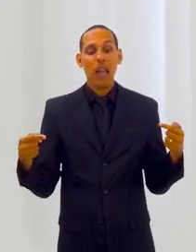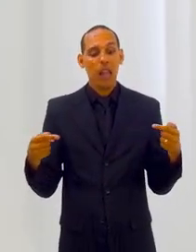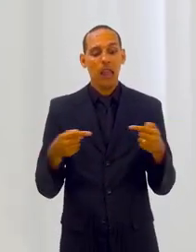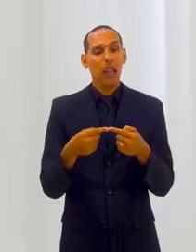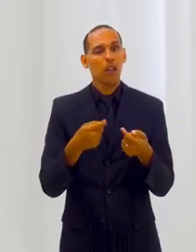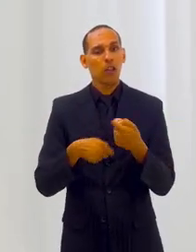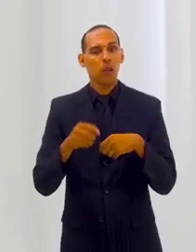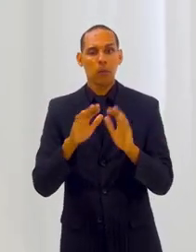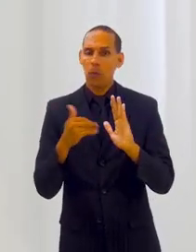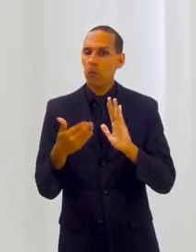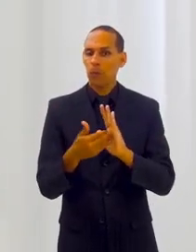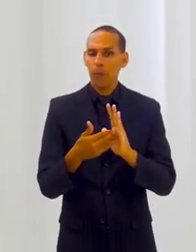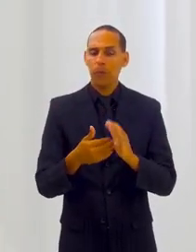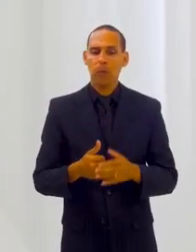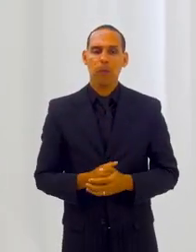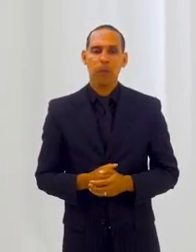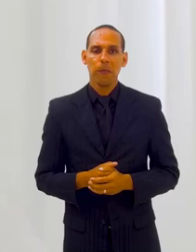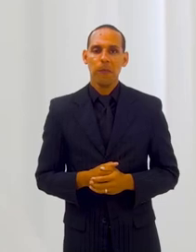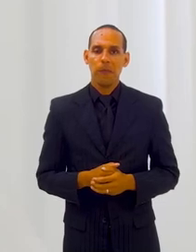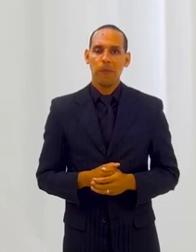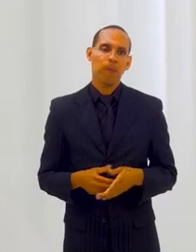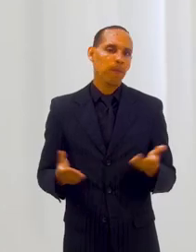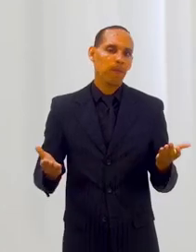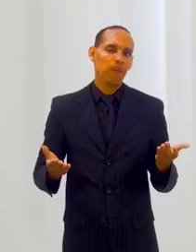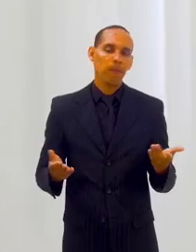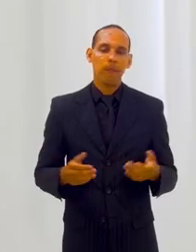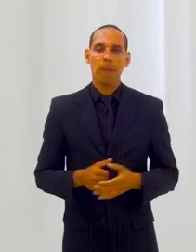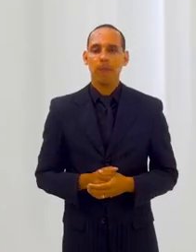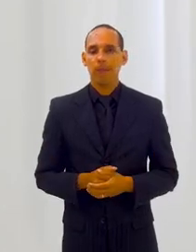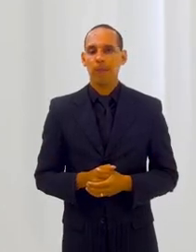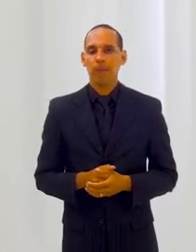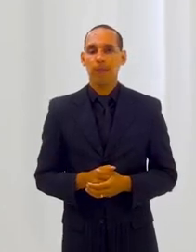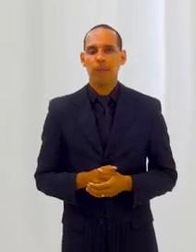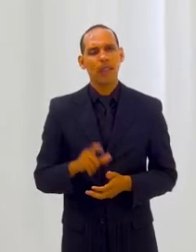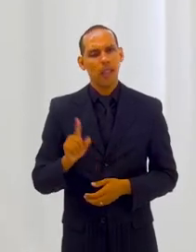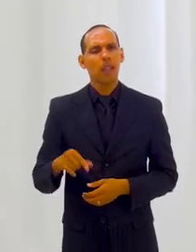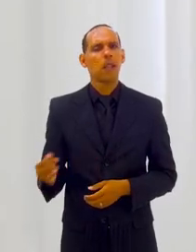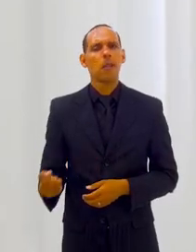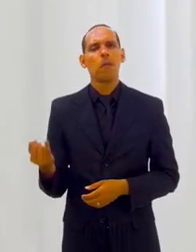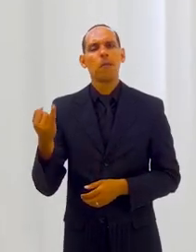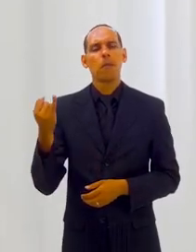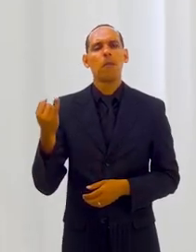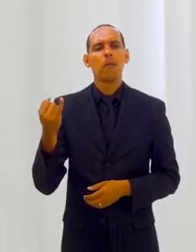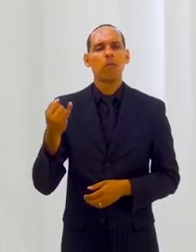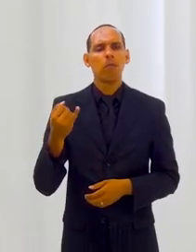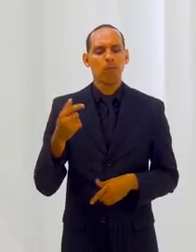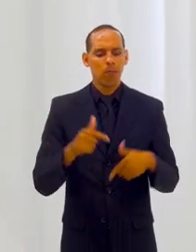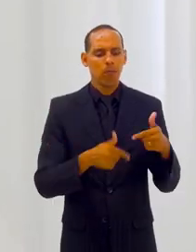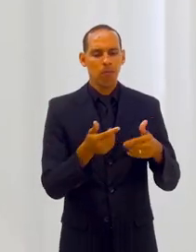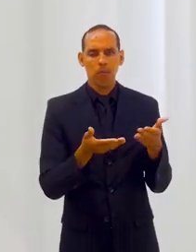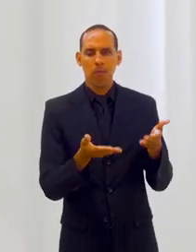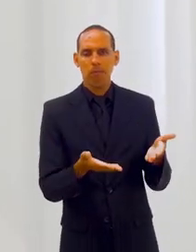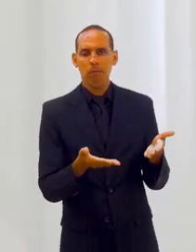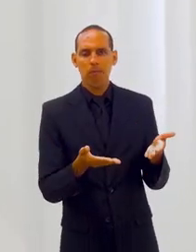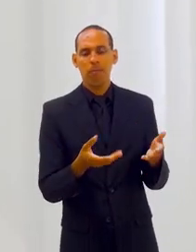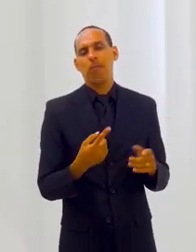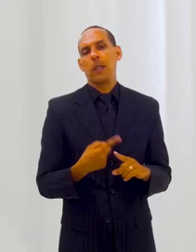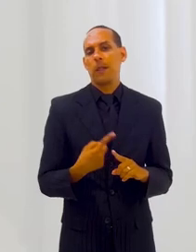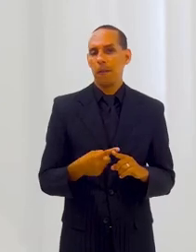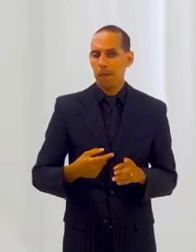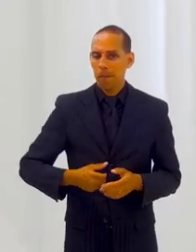a economia do Estado, né? Então, foi muito importante esse trabalho,